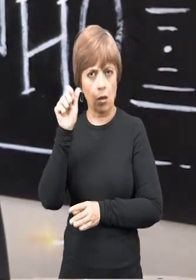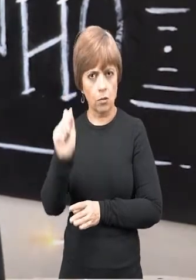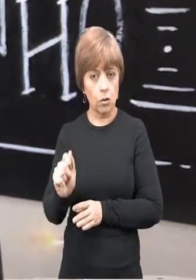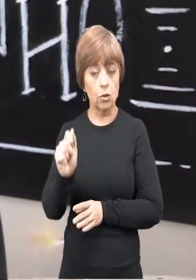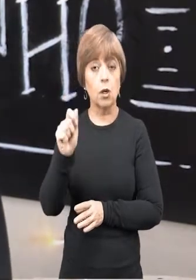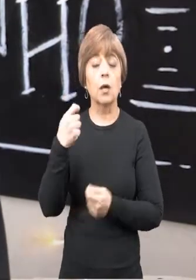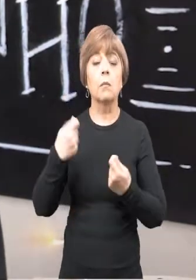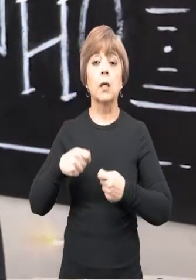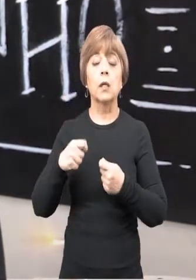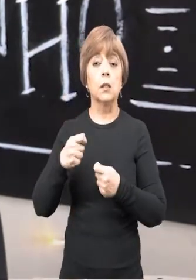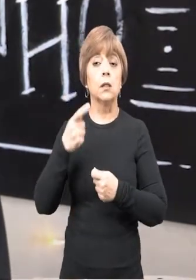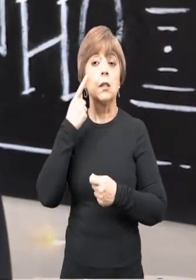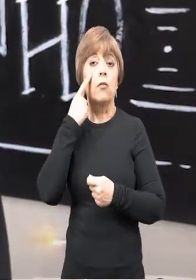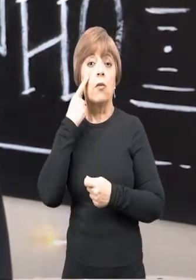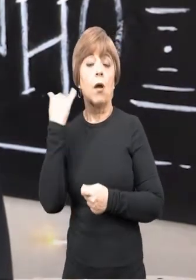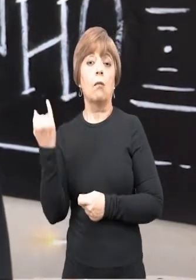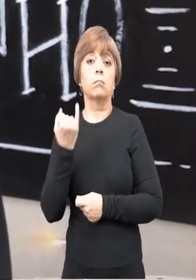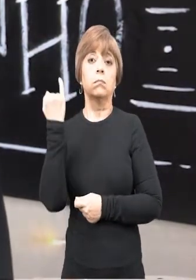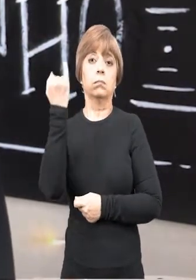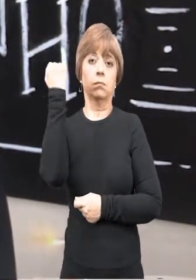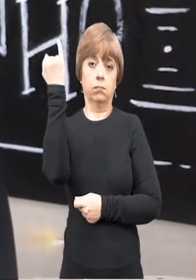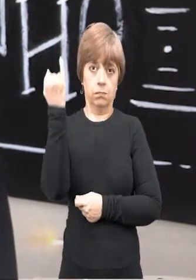que pautam,